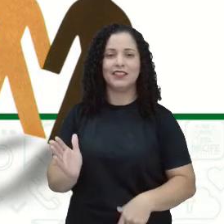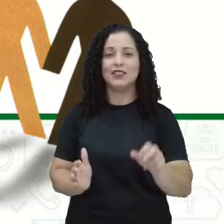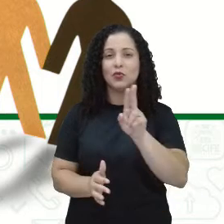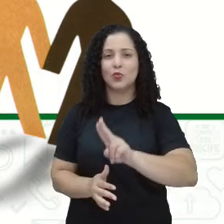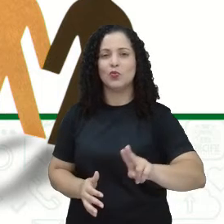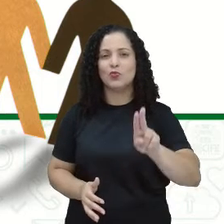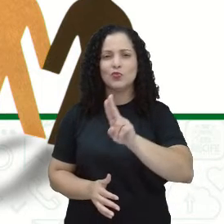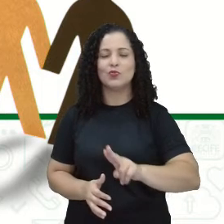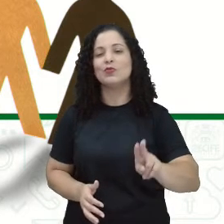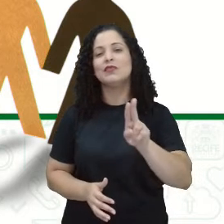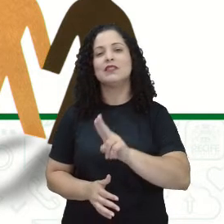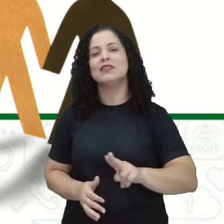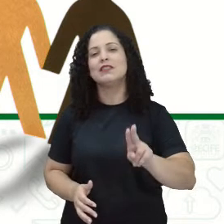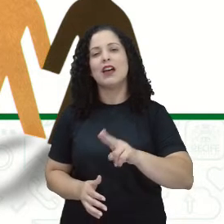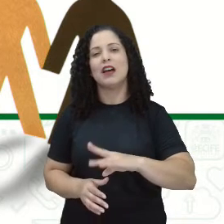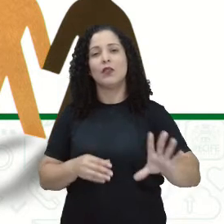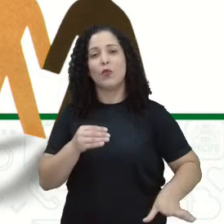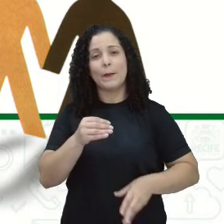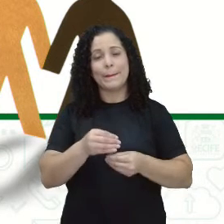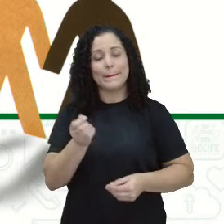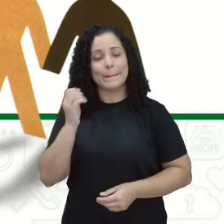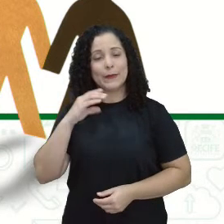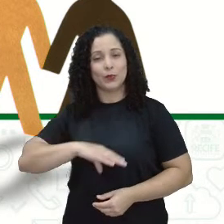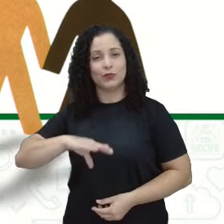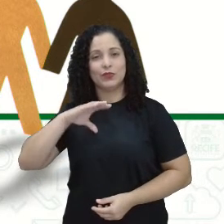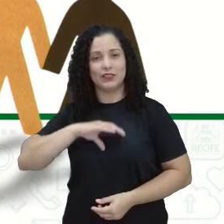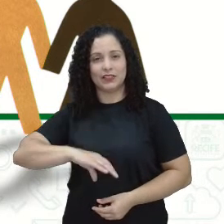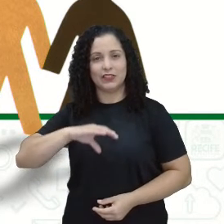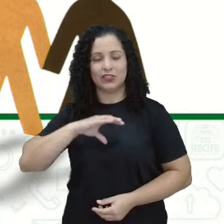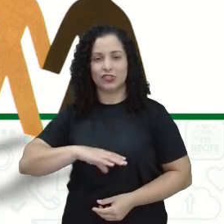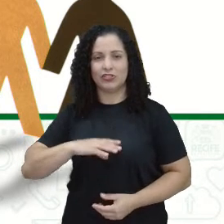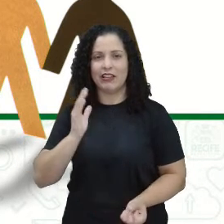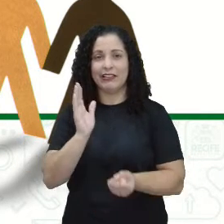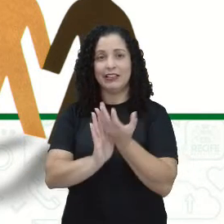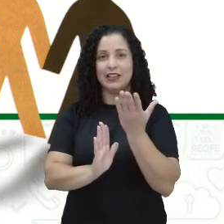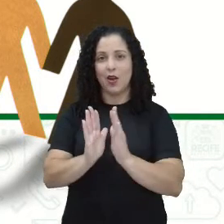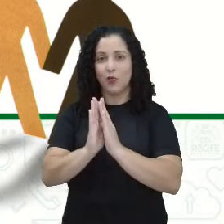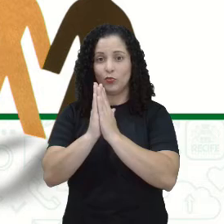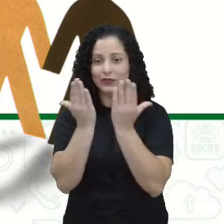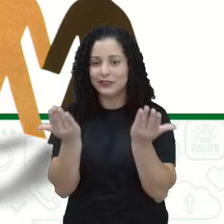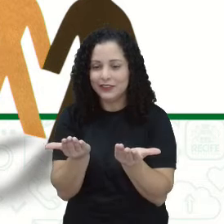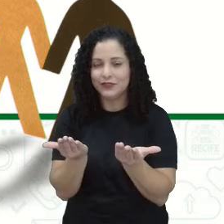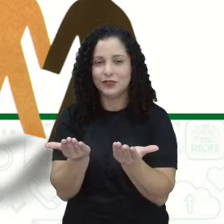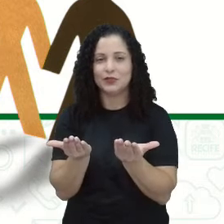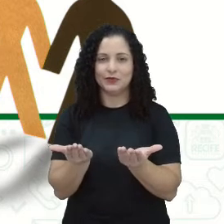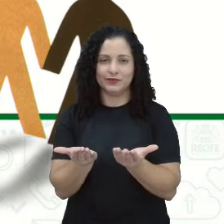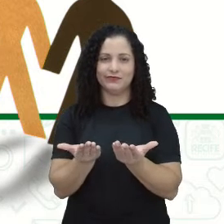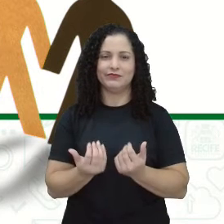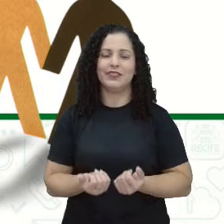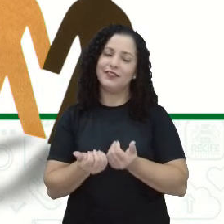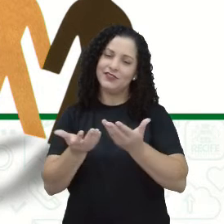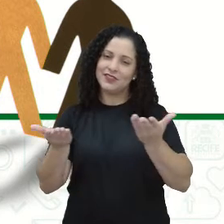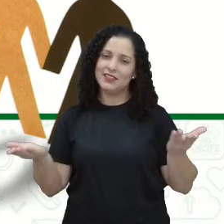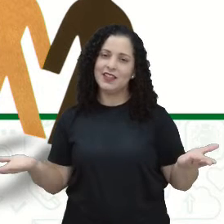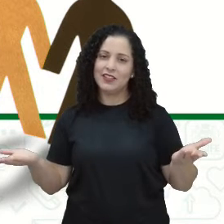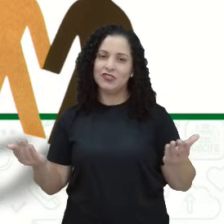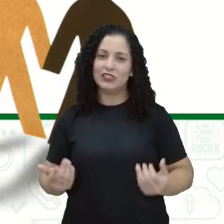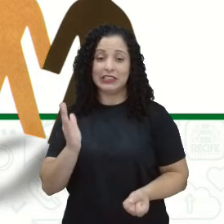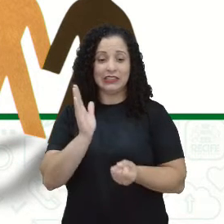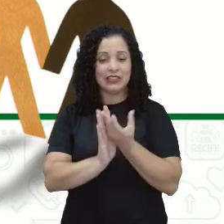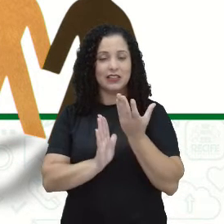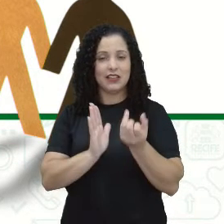usar complemento em língua portuguesa, como criar um livro, por exemplo, em de você